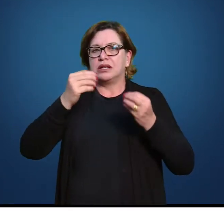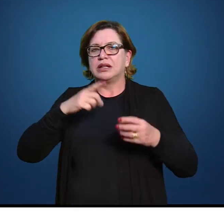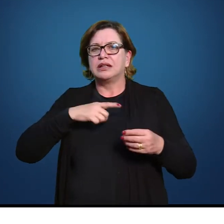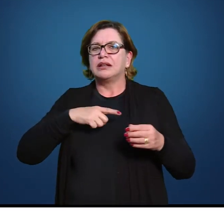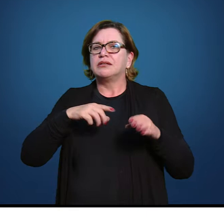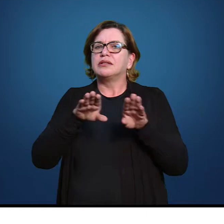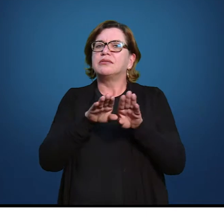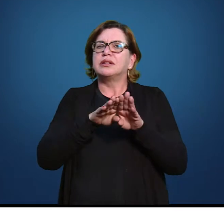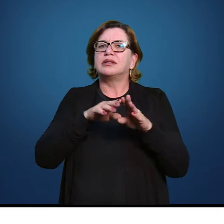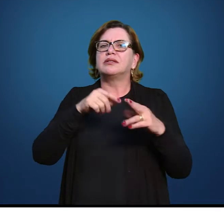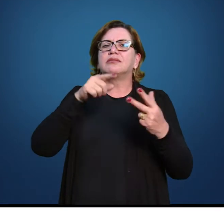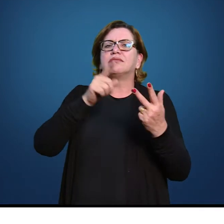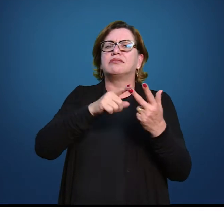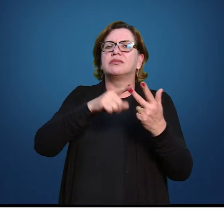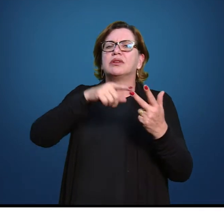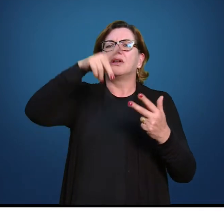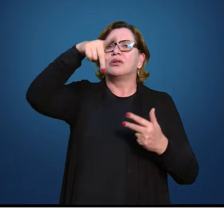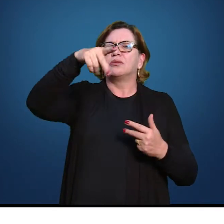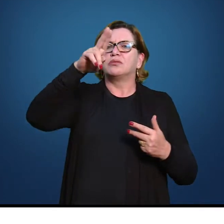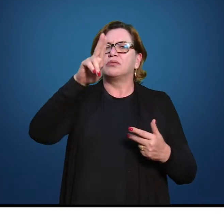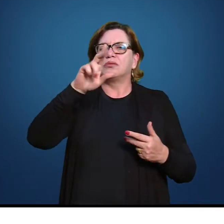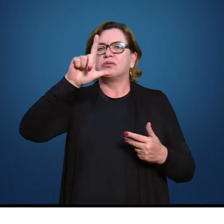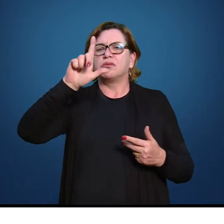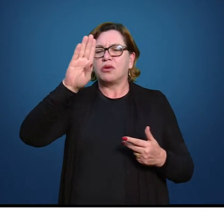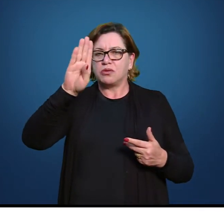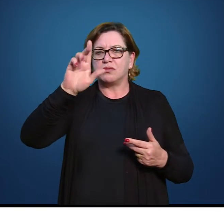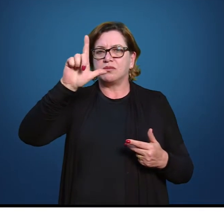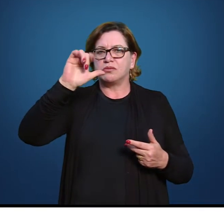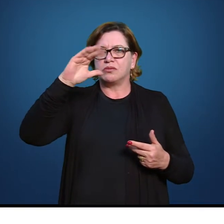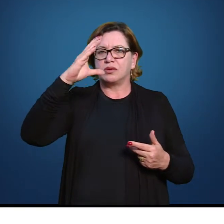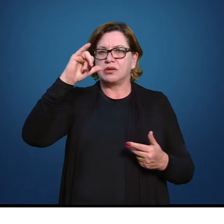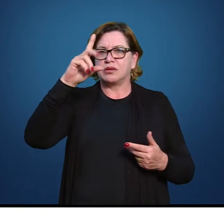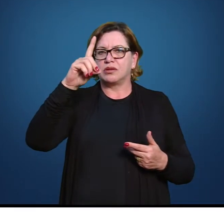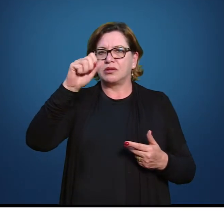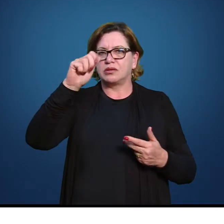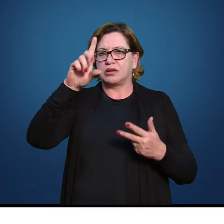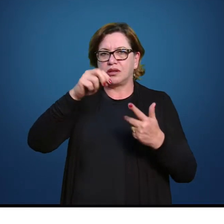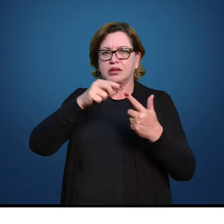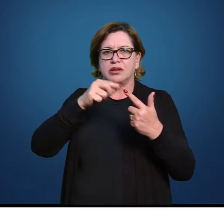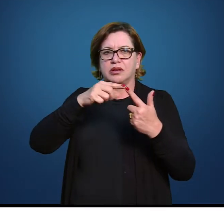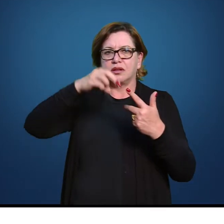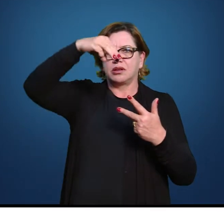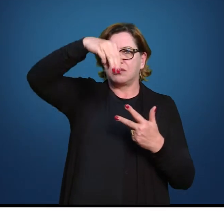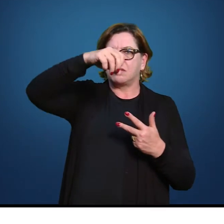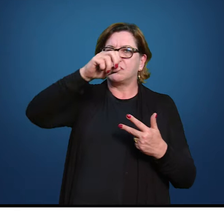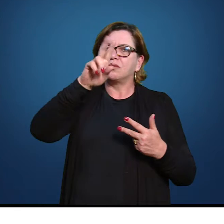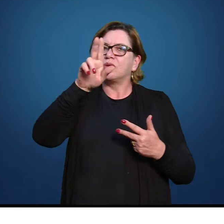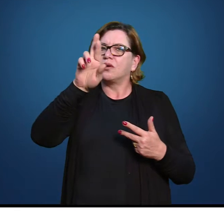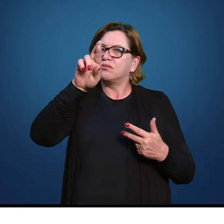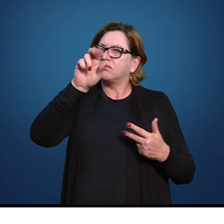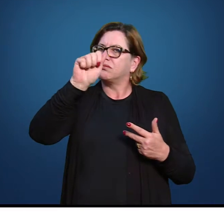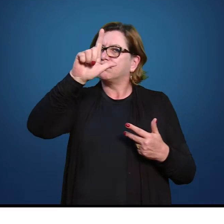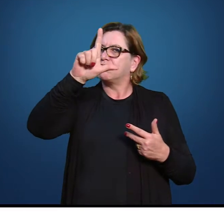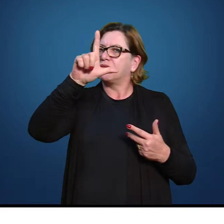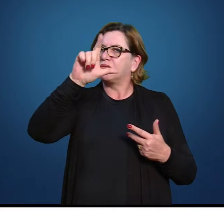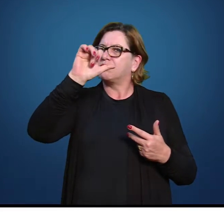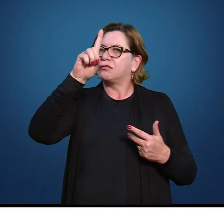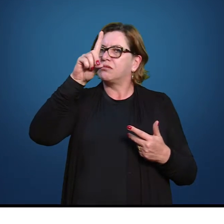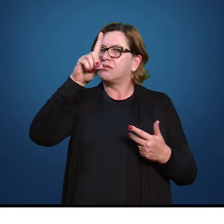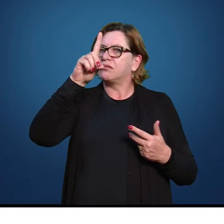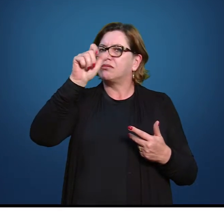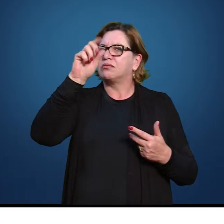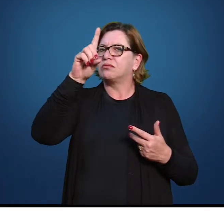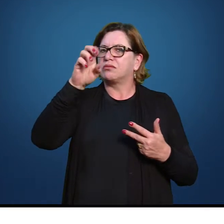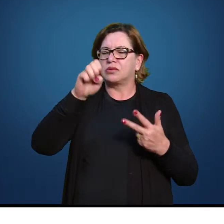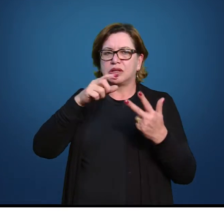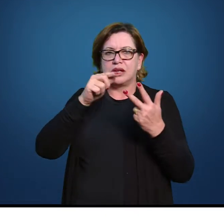publicidade, que é um outro princípio do sistema público. Então, já falando em publicidade, é tudo aquilo que se diz